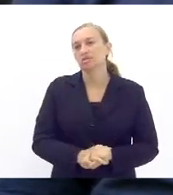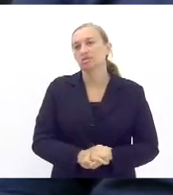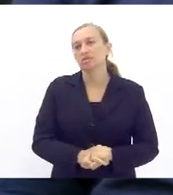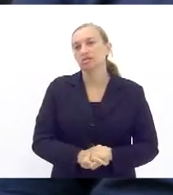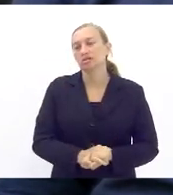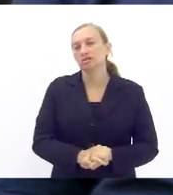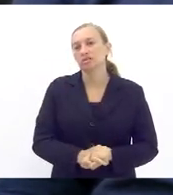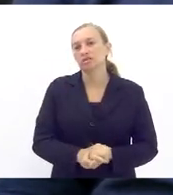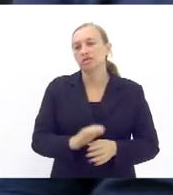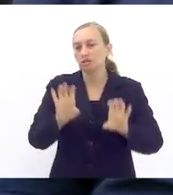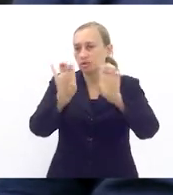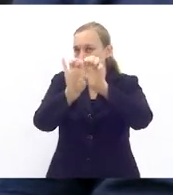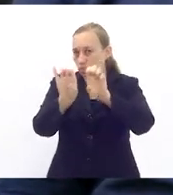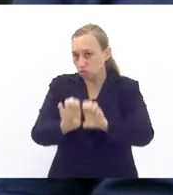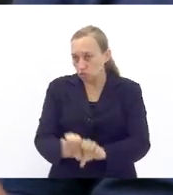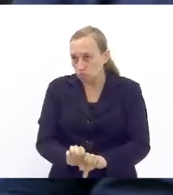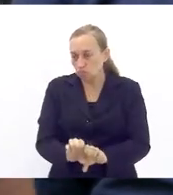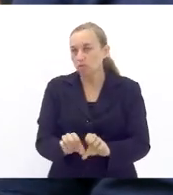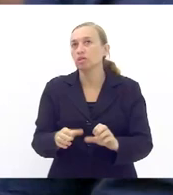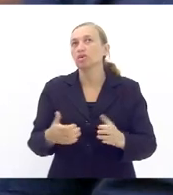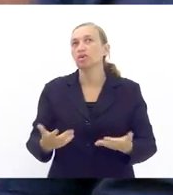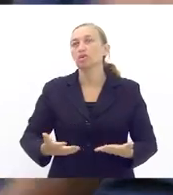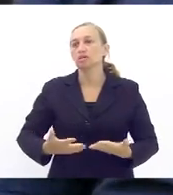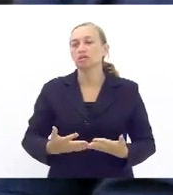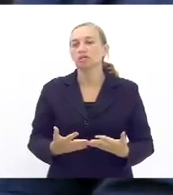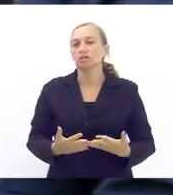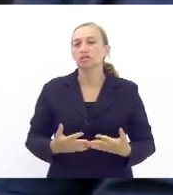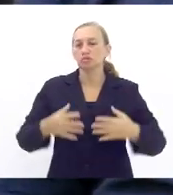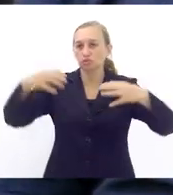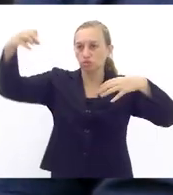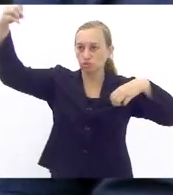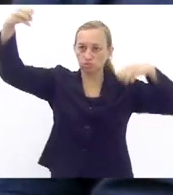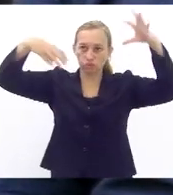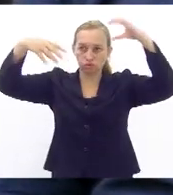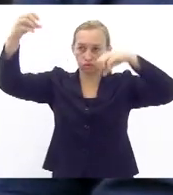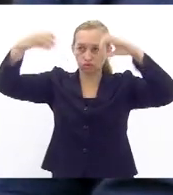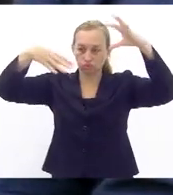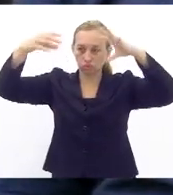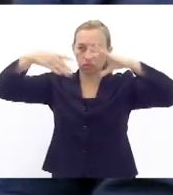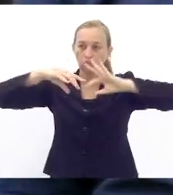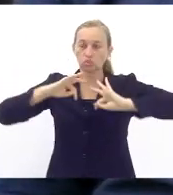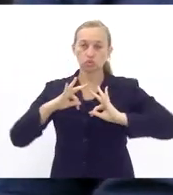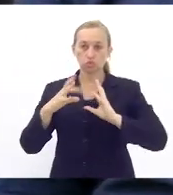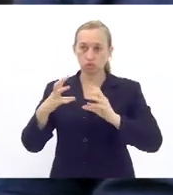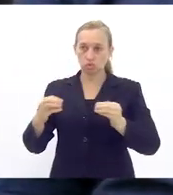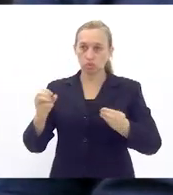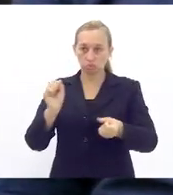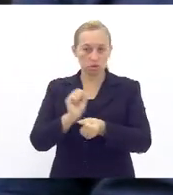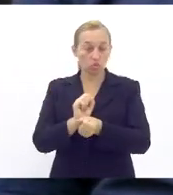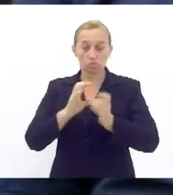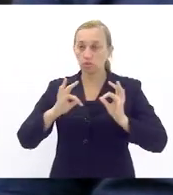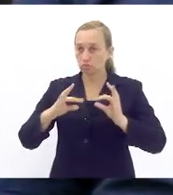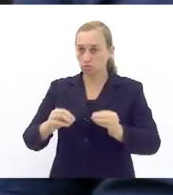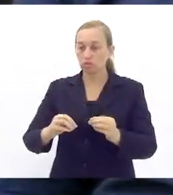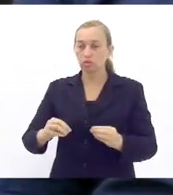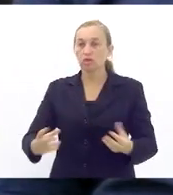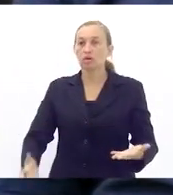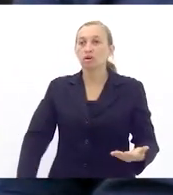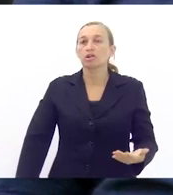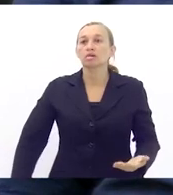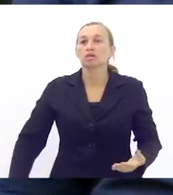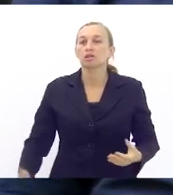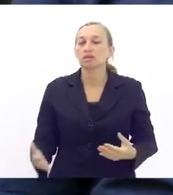teatro que a estrutura onde a gente enfim coloca a iluminação toda todas as questões e a gente ganhou